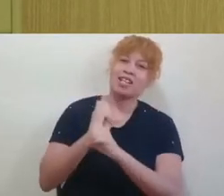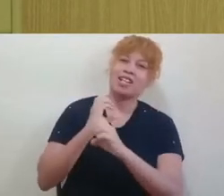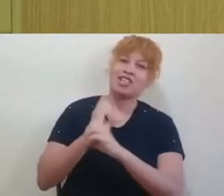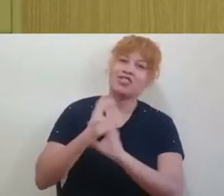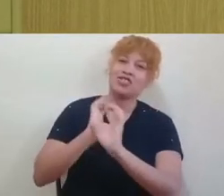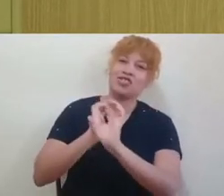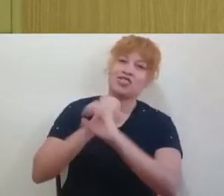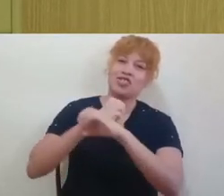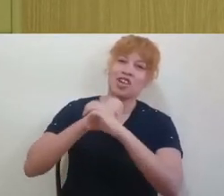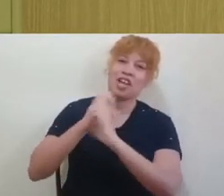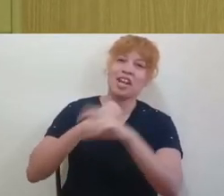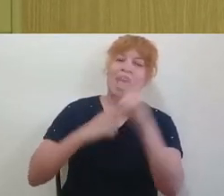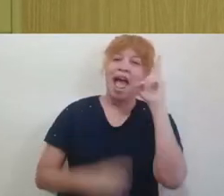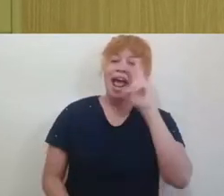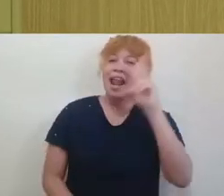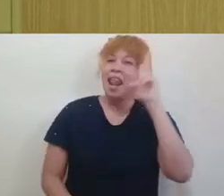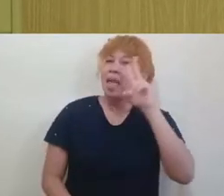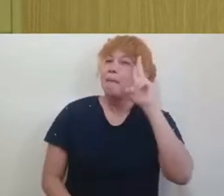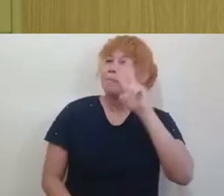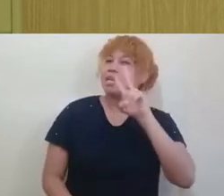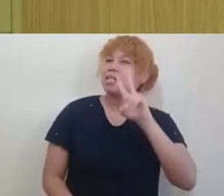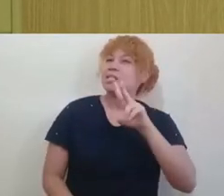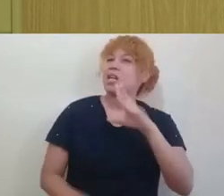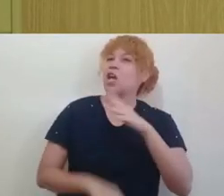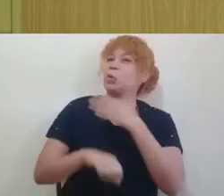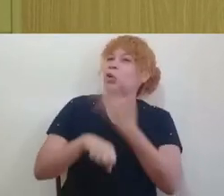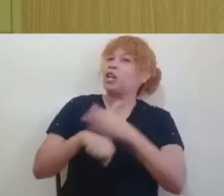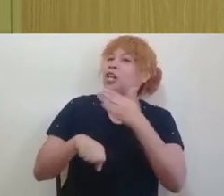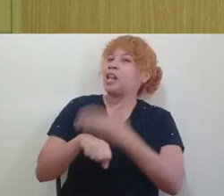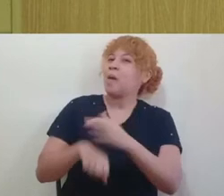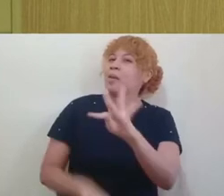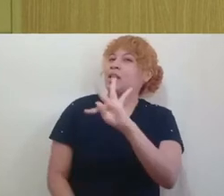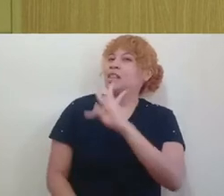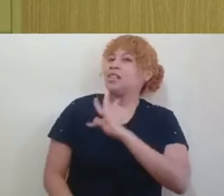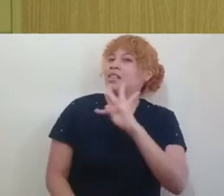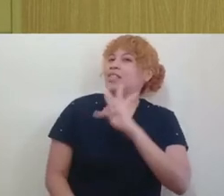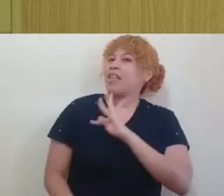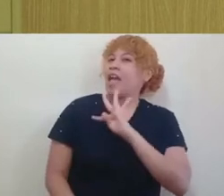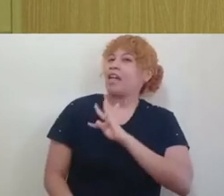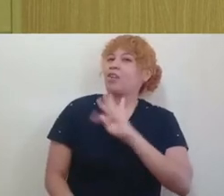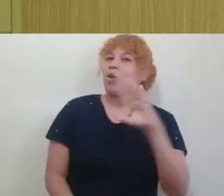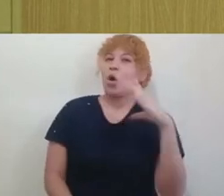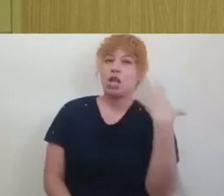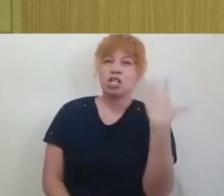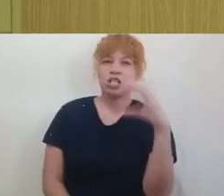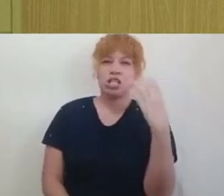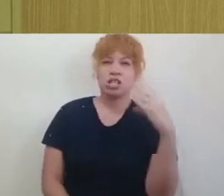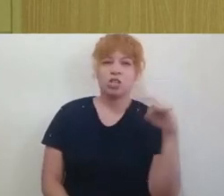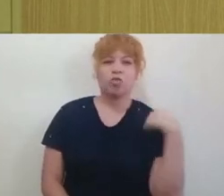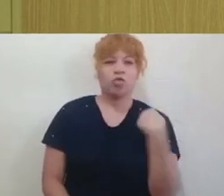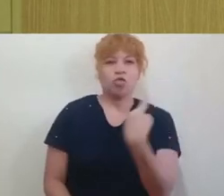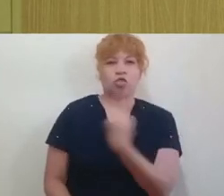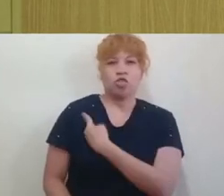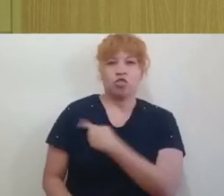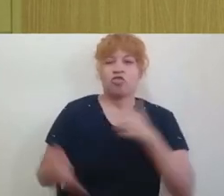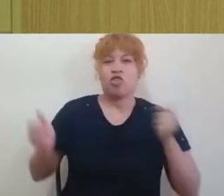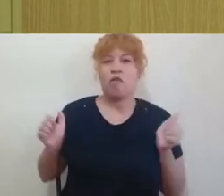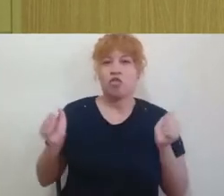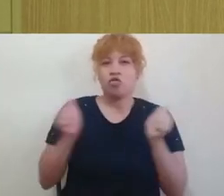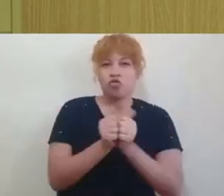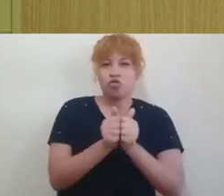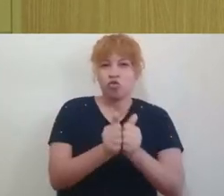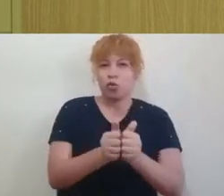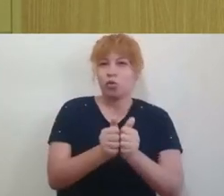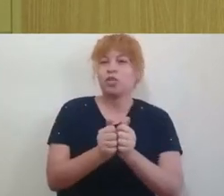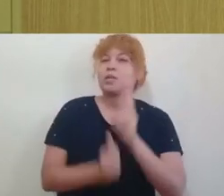minhas felicitações a todos os formandos e desejando uma feliz trajetória para cada